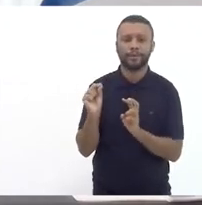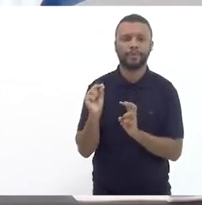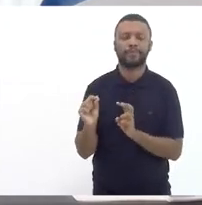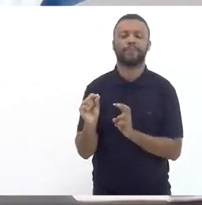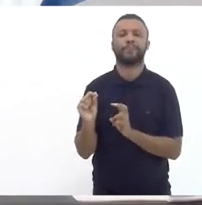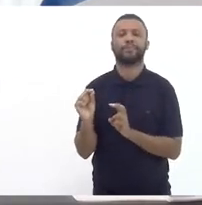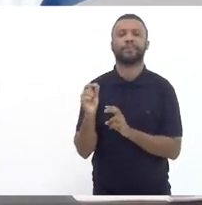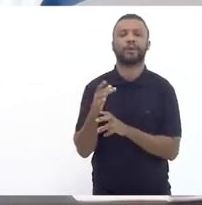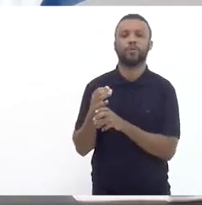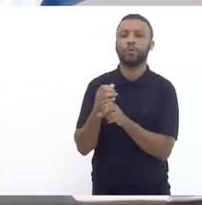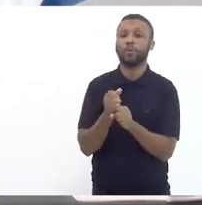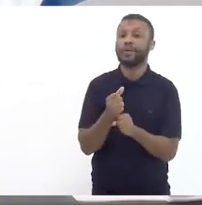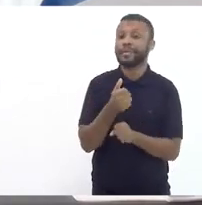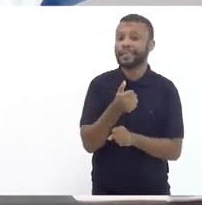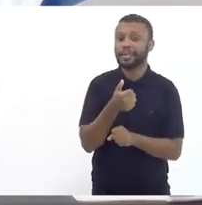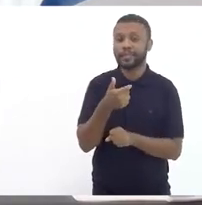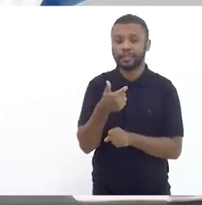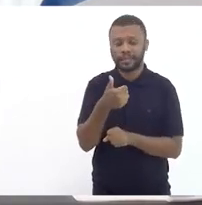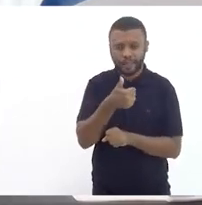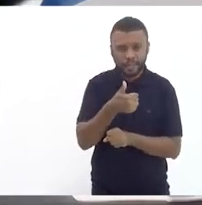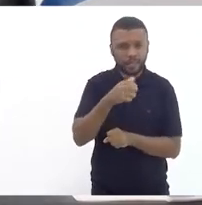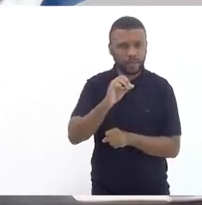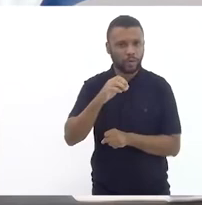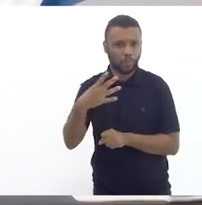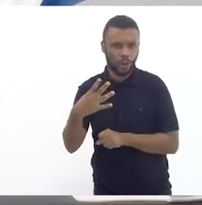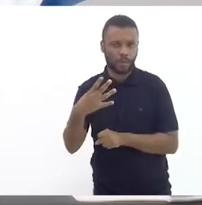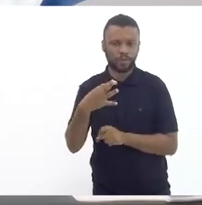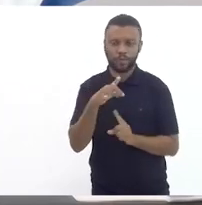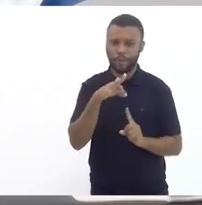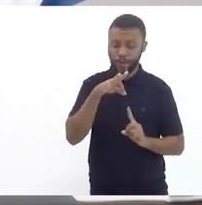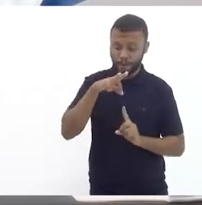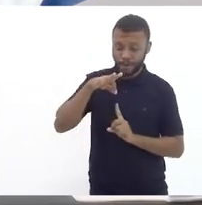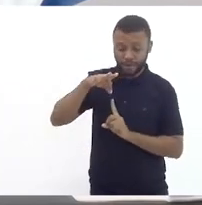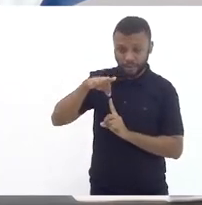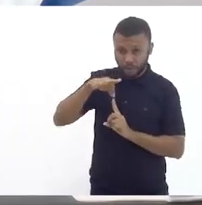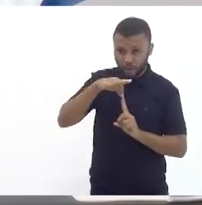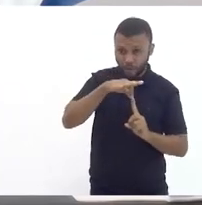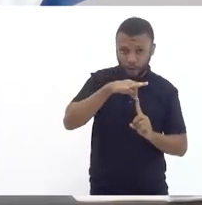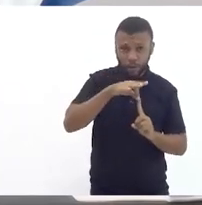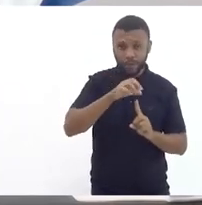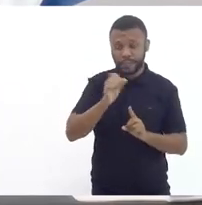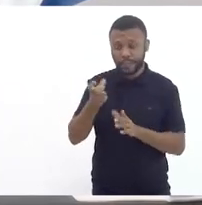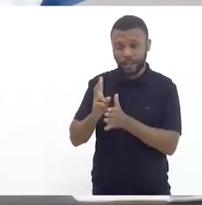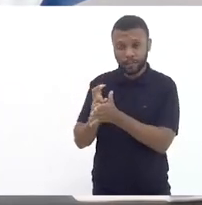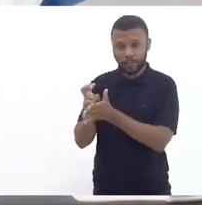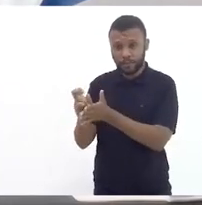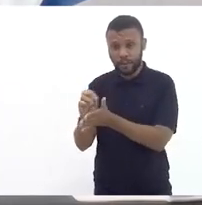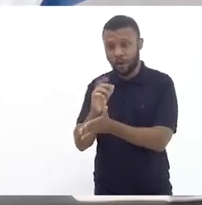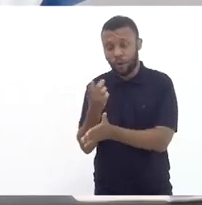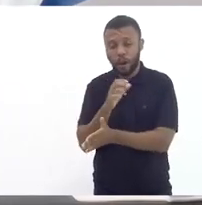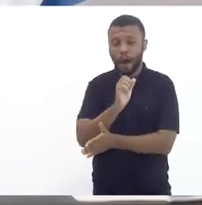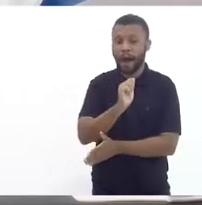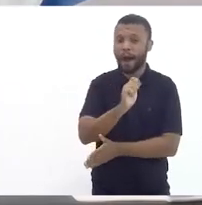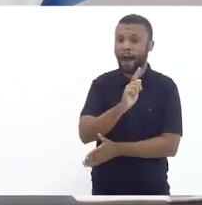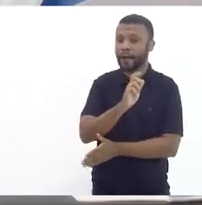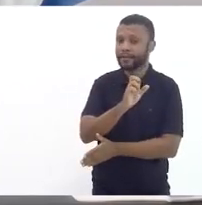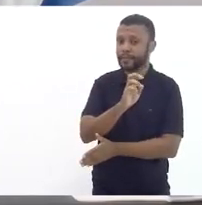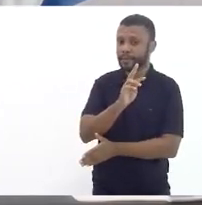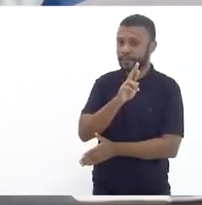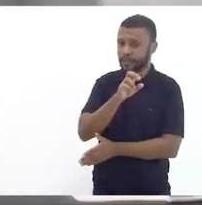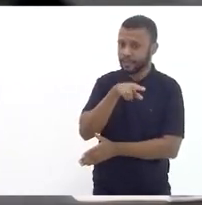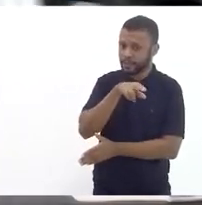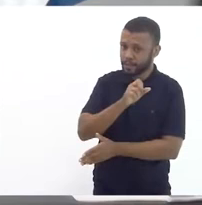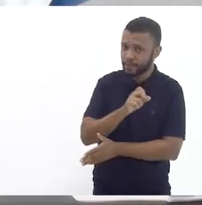das 104 estações, se a Supervia e se a Getransp têm essa informação, das 104